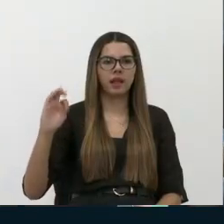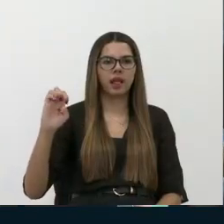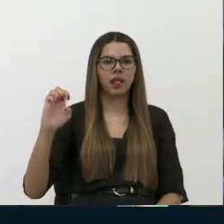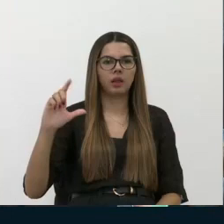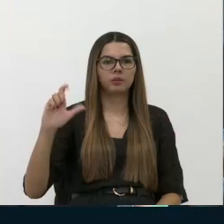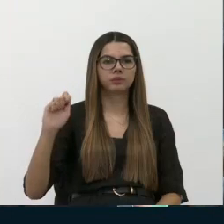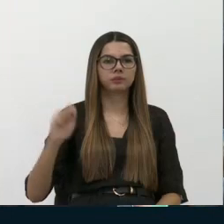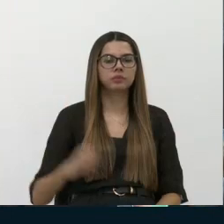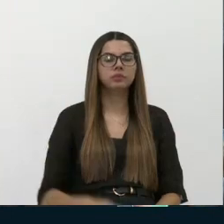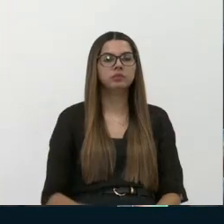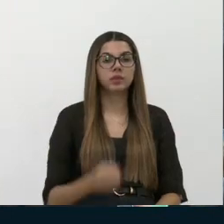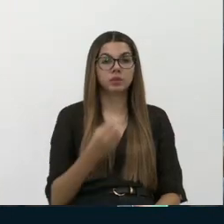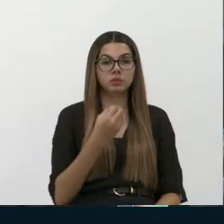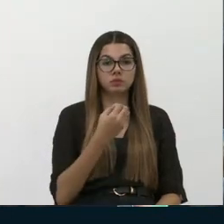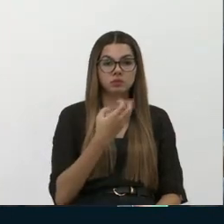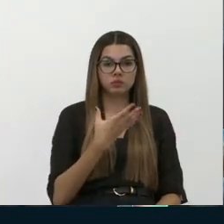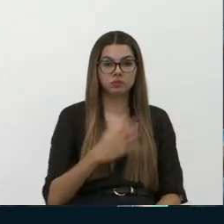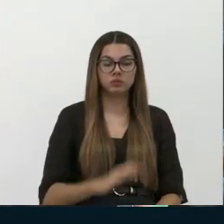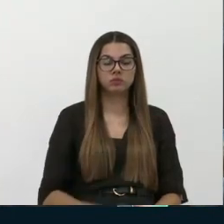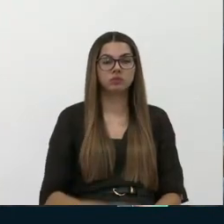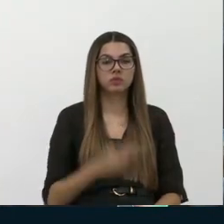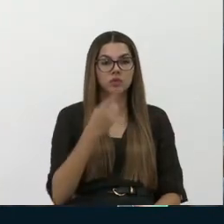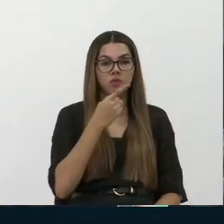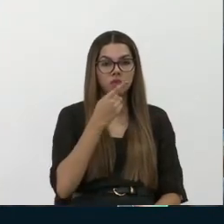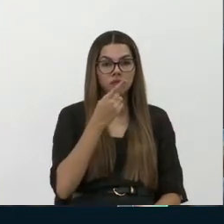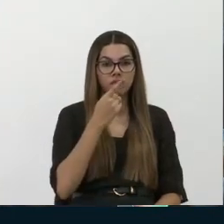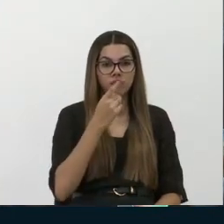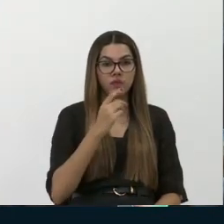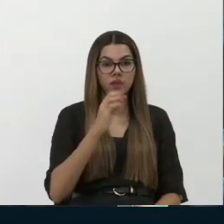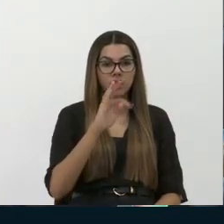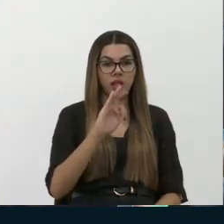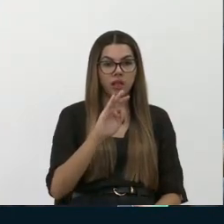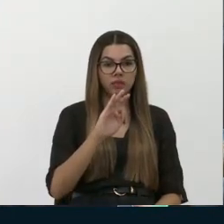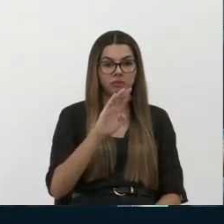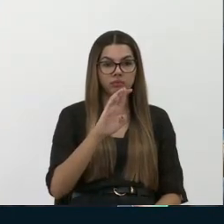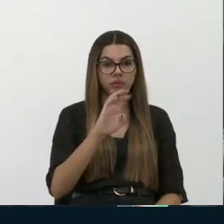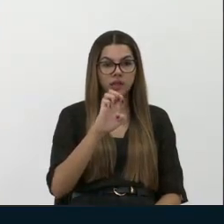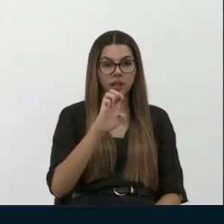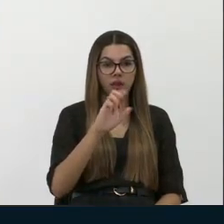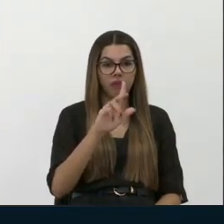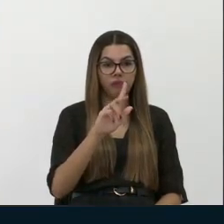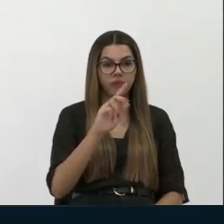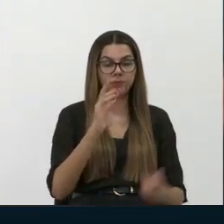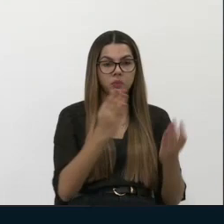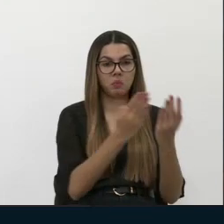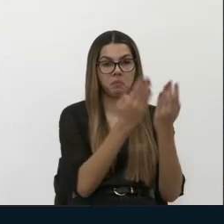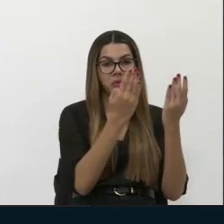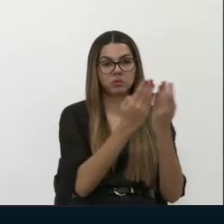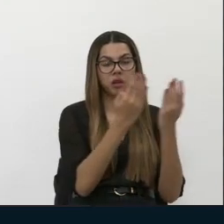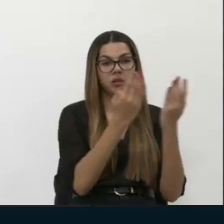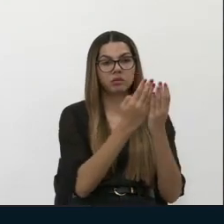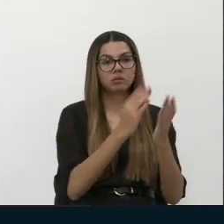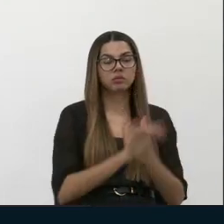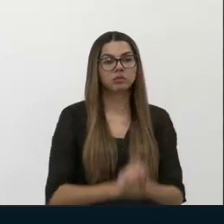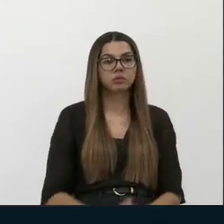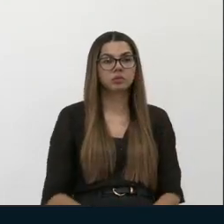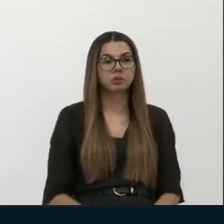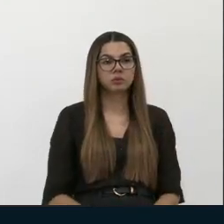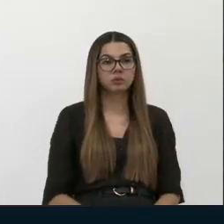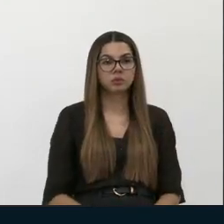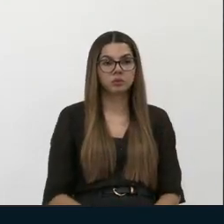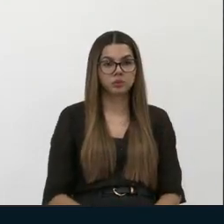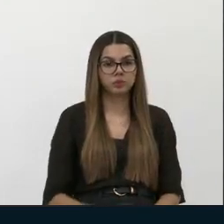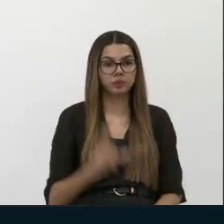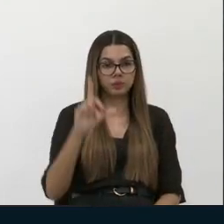Bem, primeiramente eu quero entrar na questão Trevo de Bom Sucesso. Eu acredito que pouca gente sabe aqui sobre